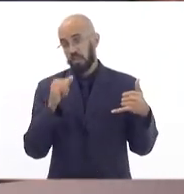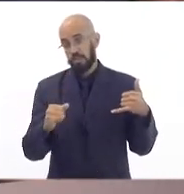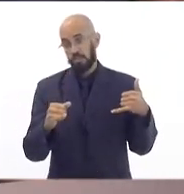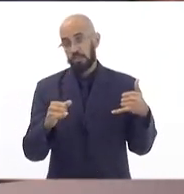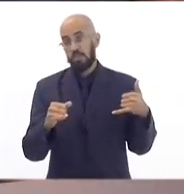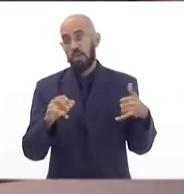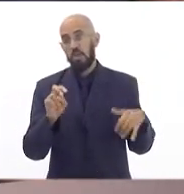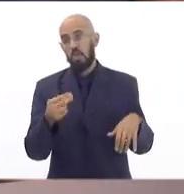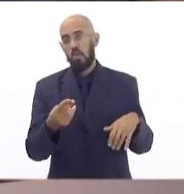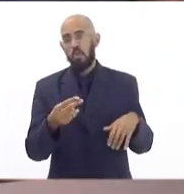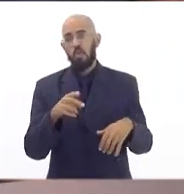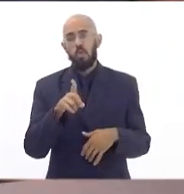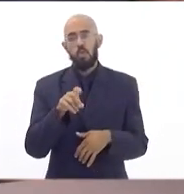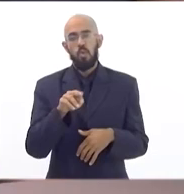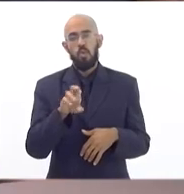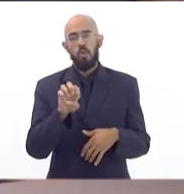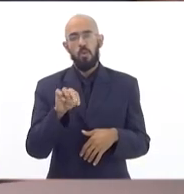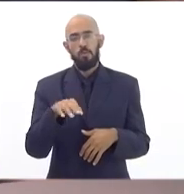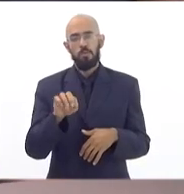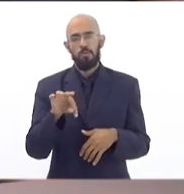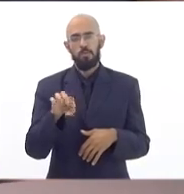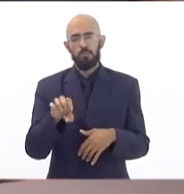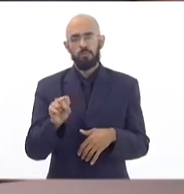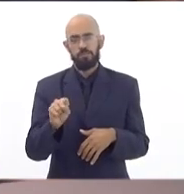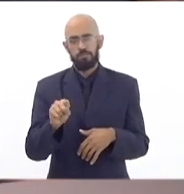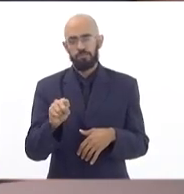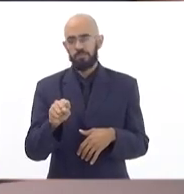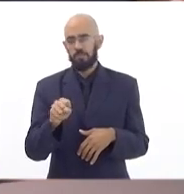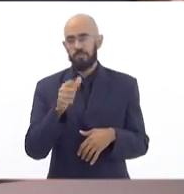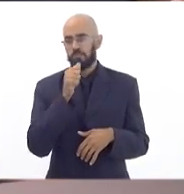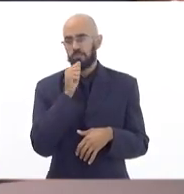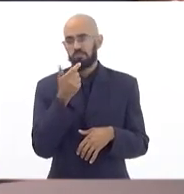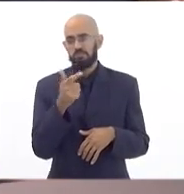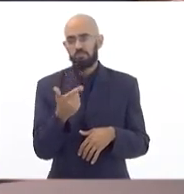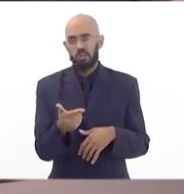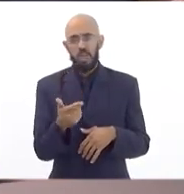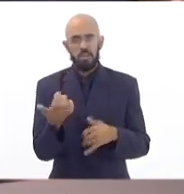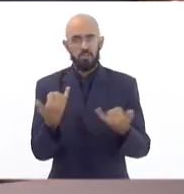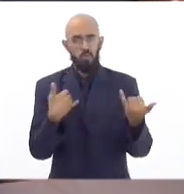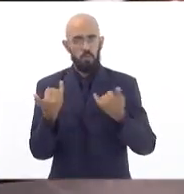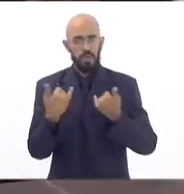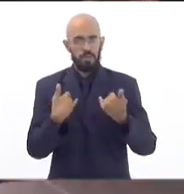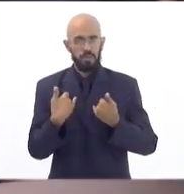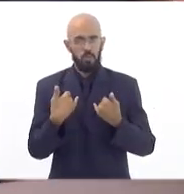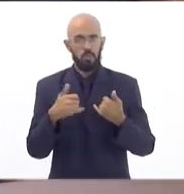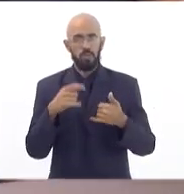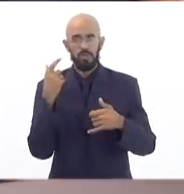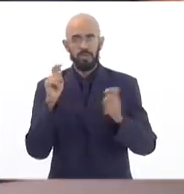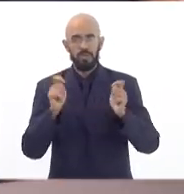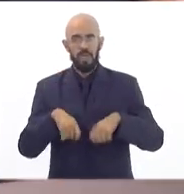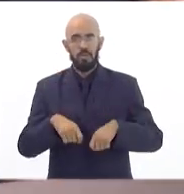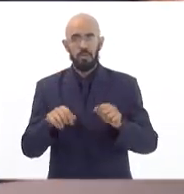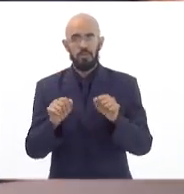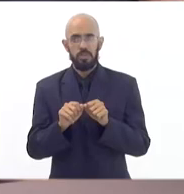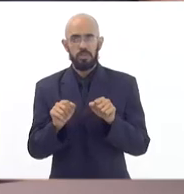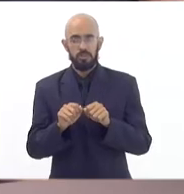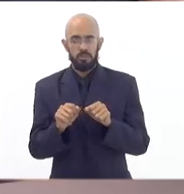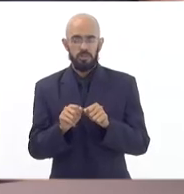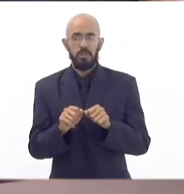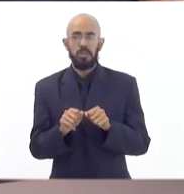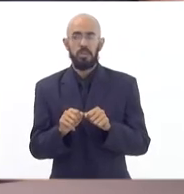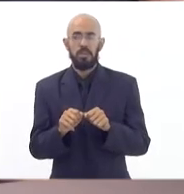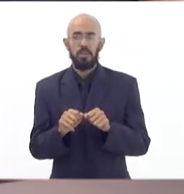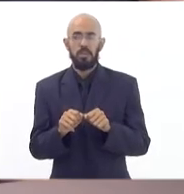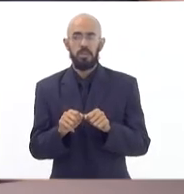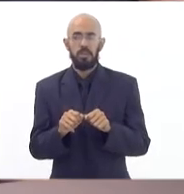o dormentes em que qualquer coisa nesse sentido a gente não tem essa informação o que a gente consegue fazer e mesmo assim um